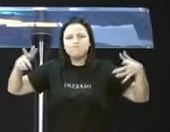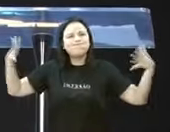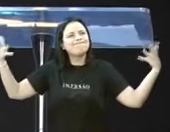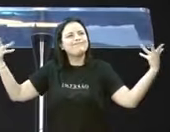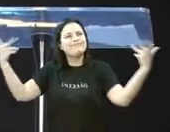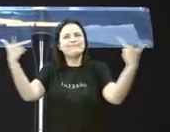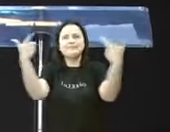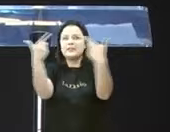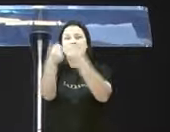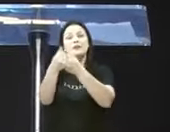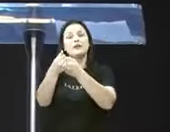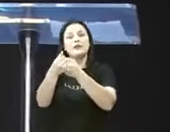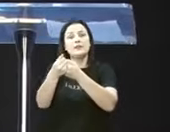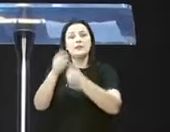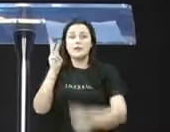diz: